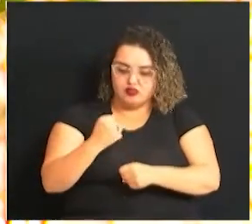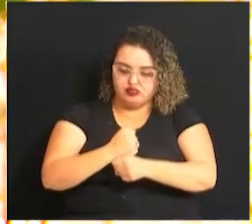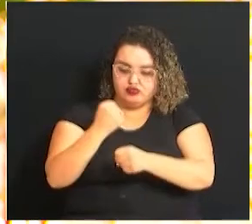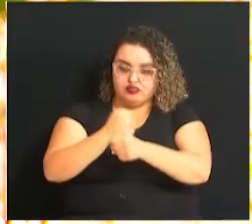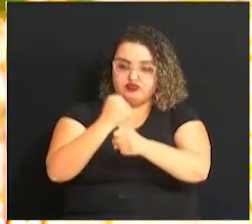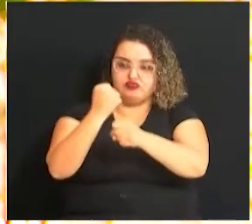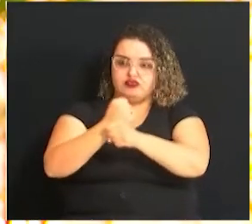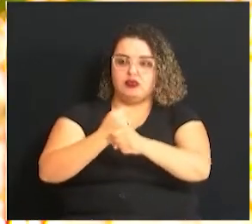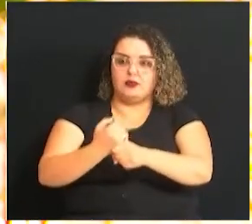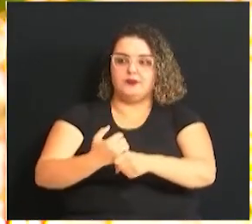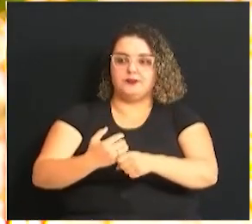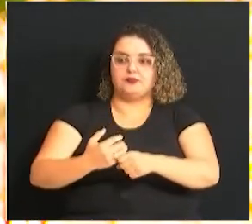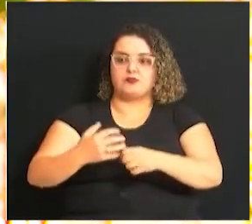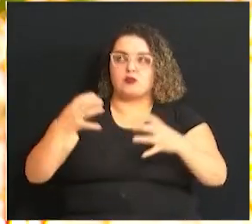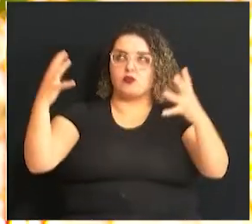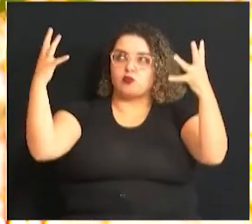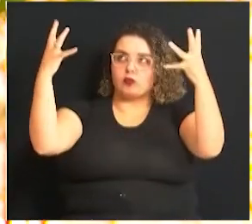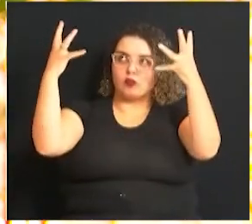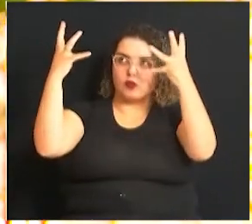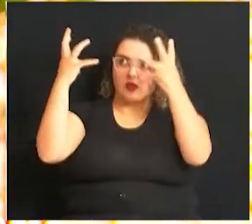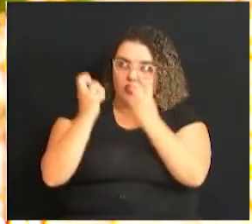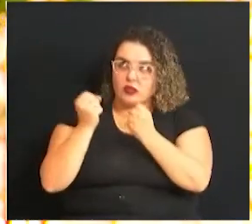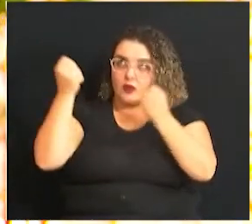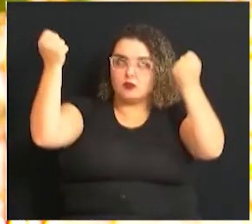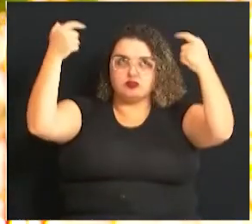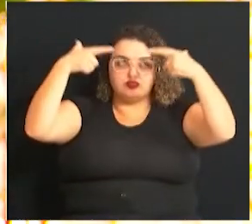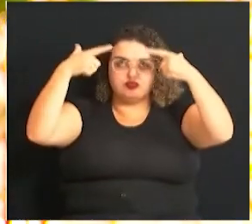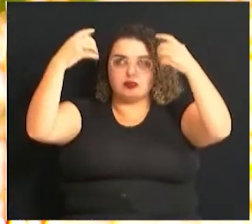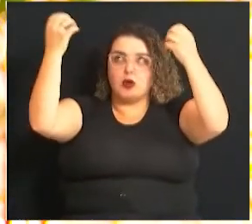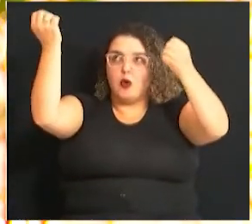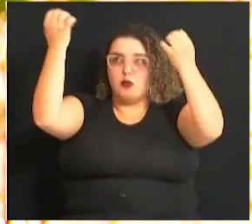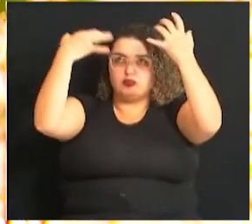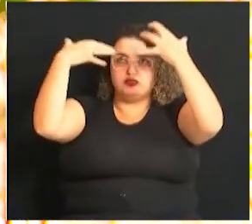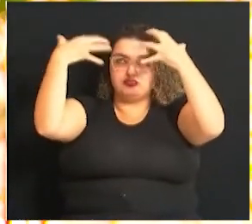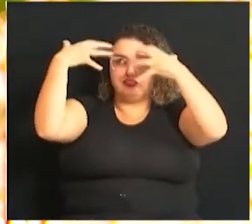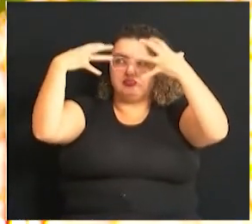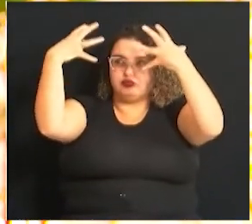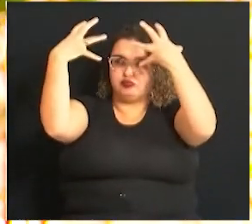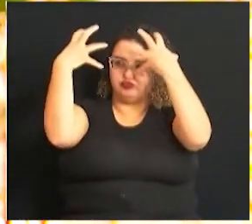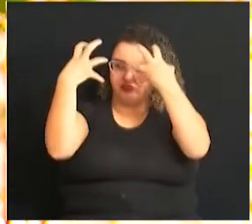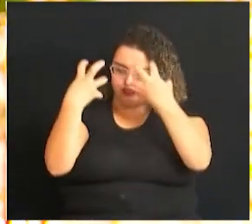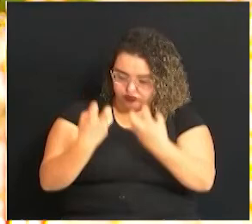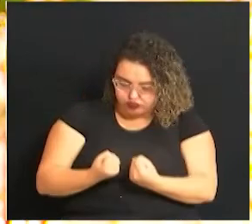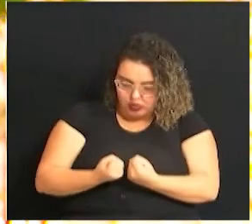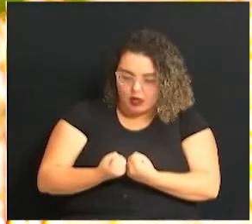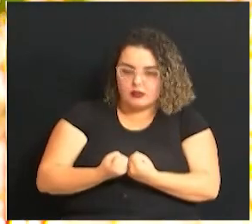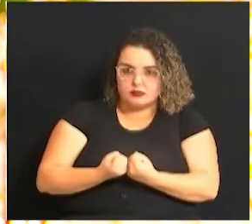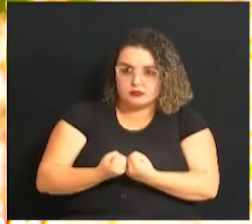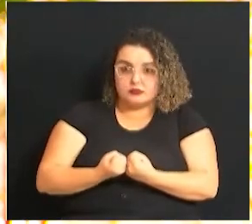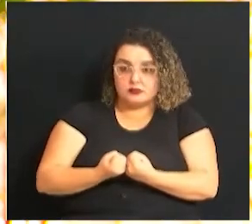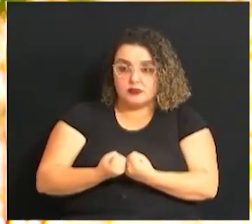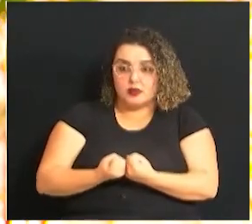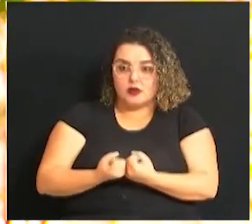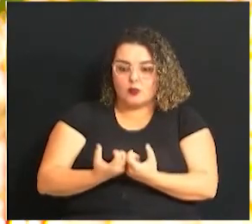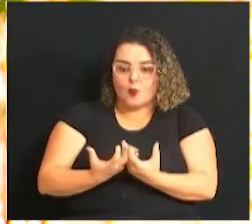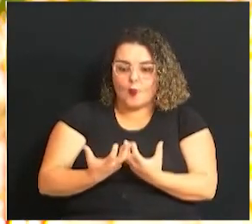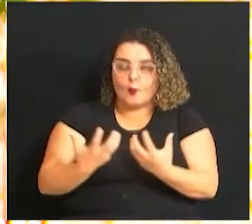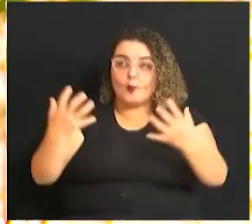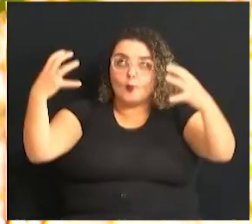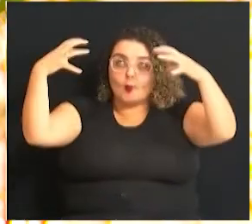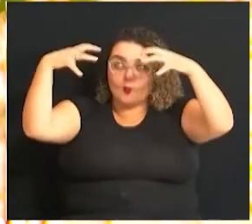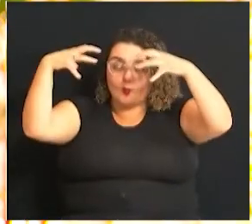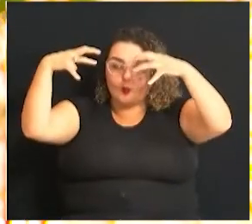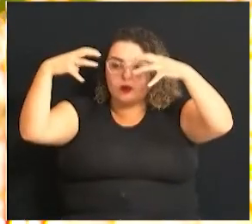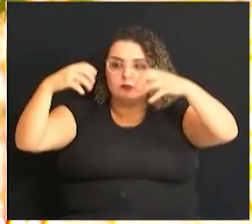construídas, os materiais de construção acumulam, refletem o calor e a população sofre esse calor também, né? E nas